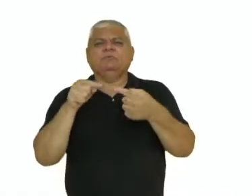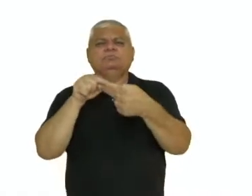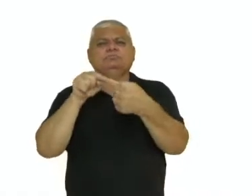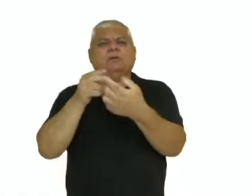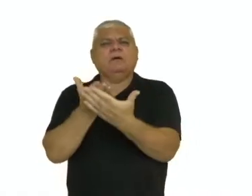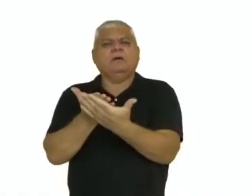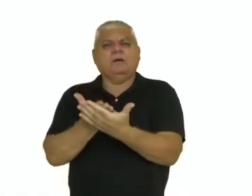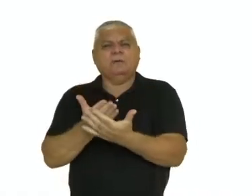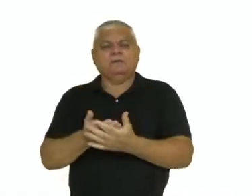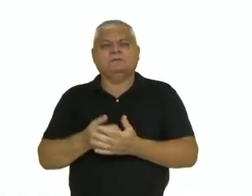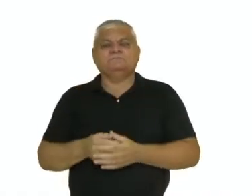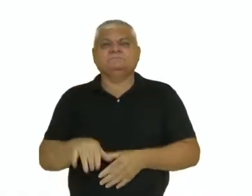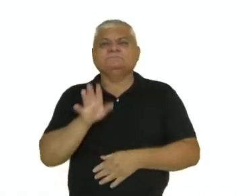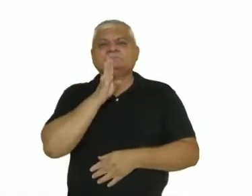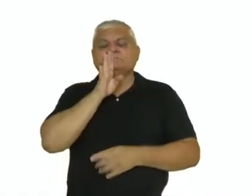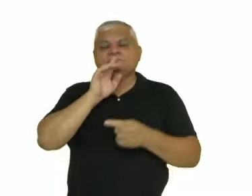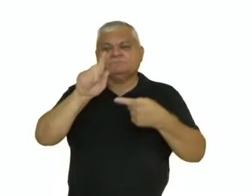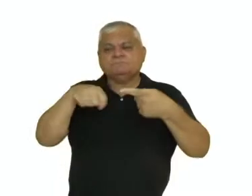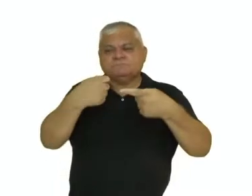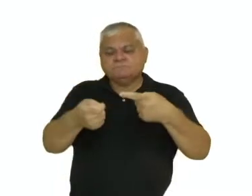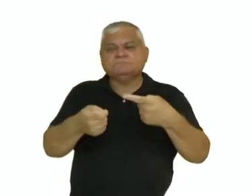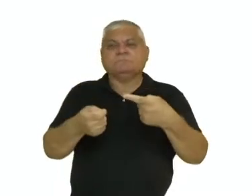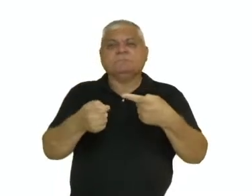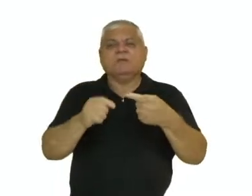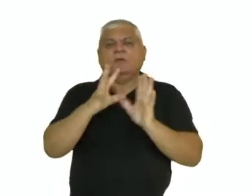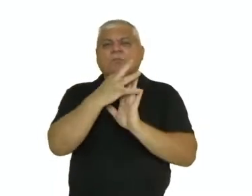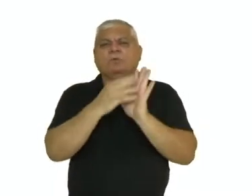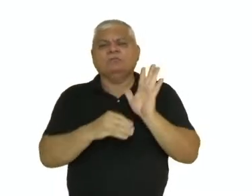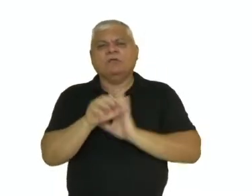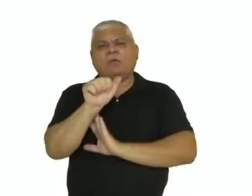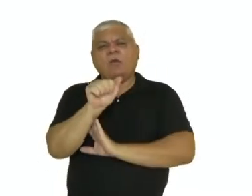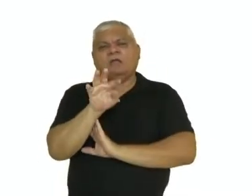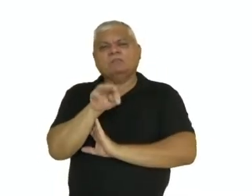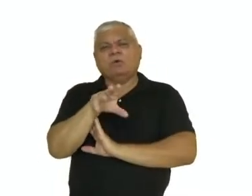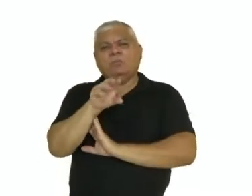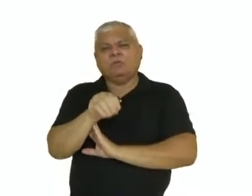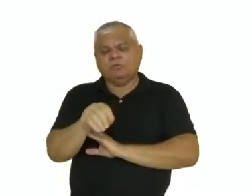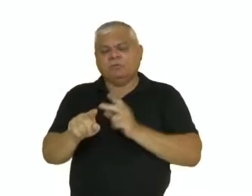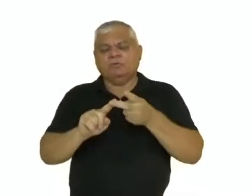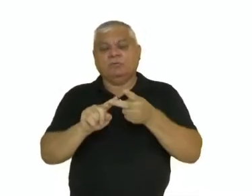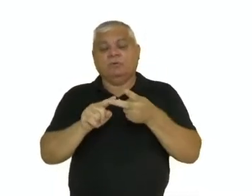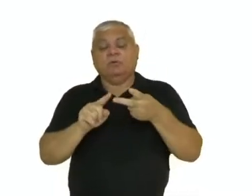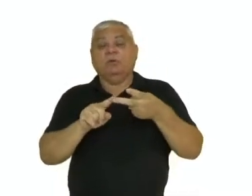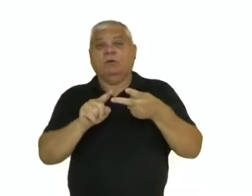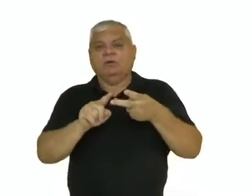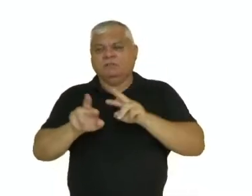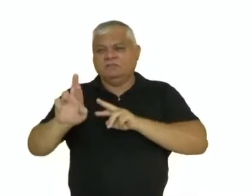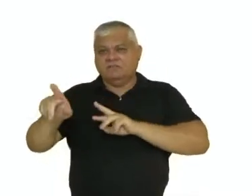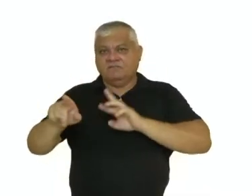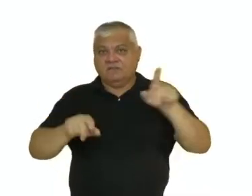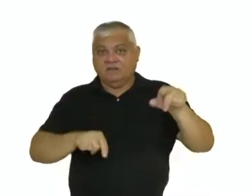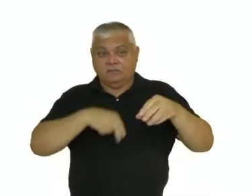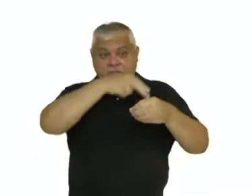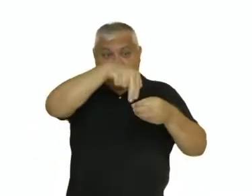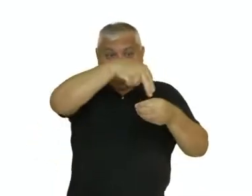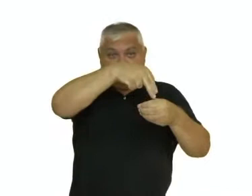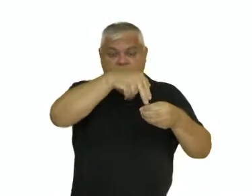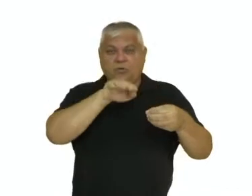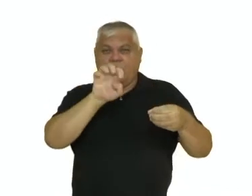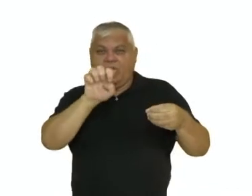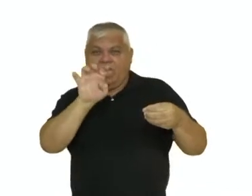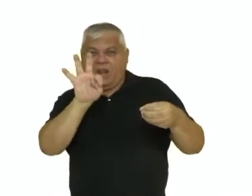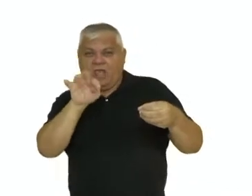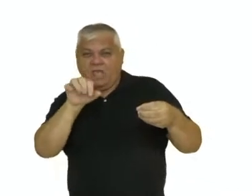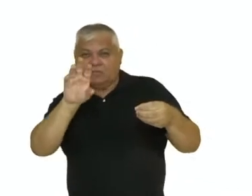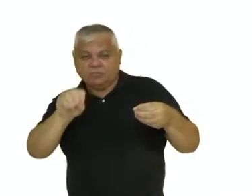aula? Conhecer o modelo atômico atual e como foi setorizado, diferenciar núcleo e eletrosfera, definir